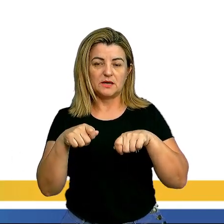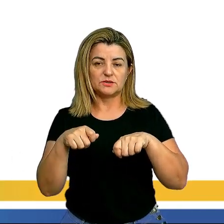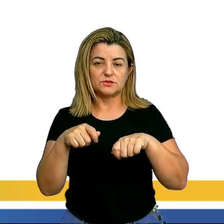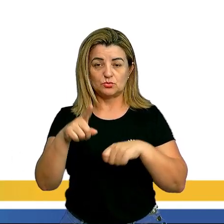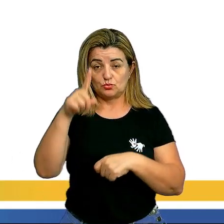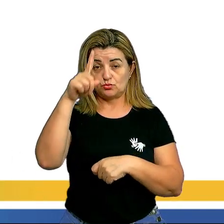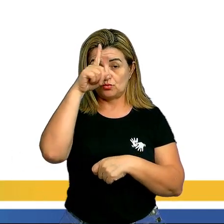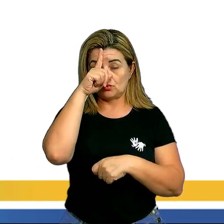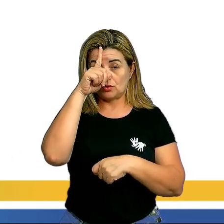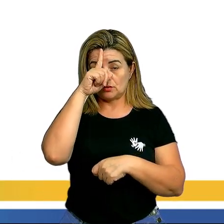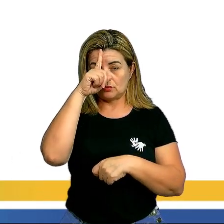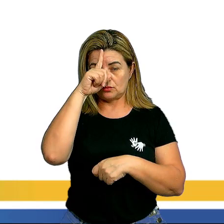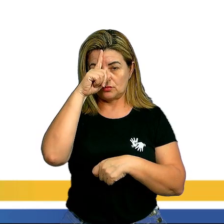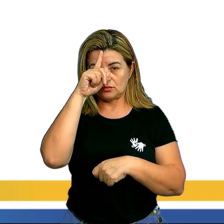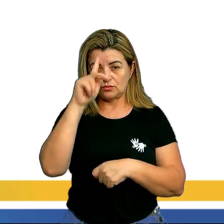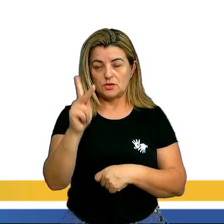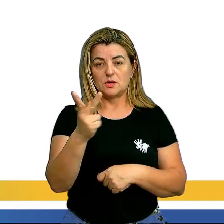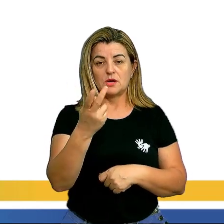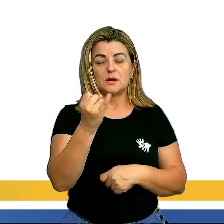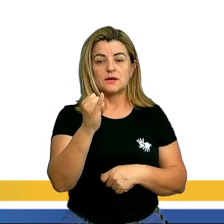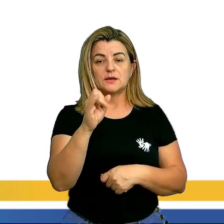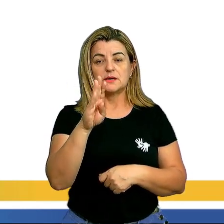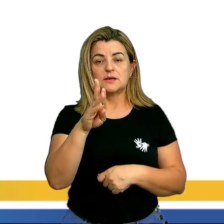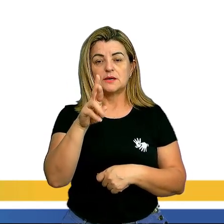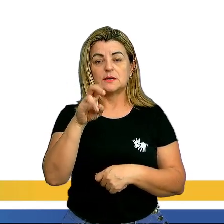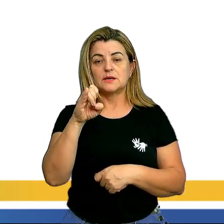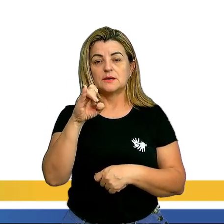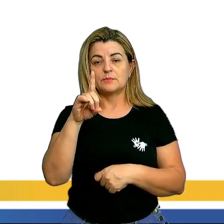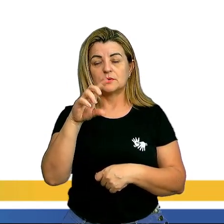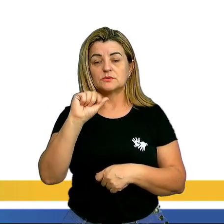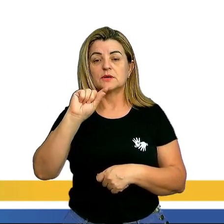adulto híbrido também, que é o outro exemplo aí de